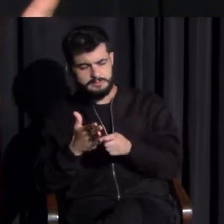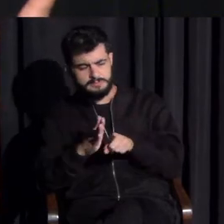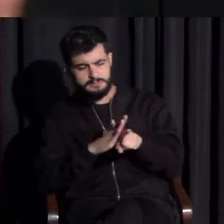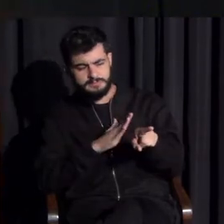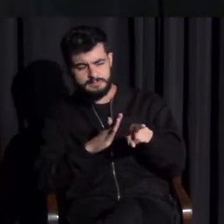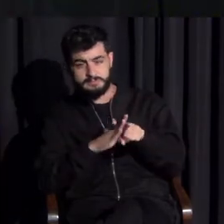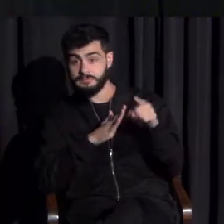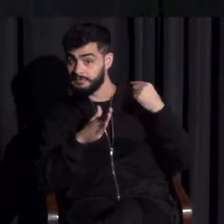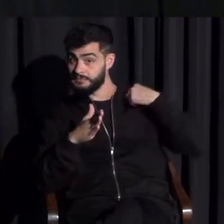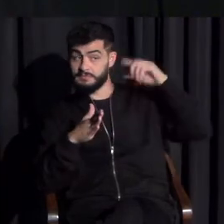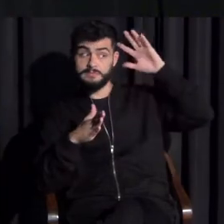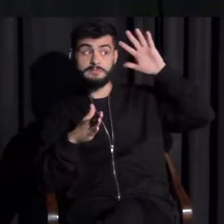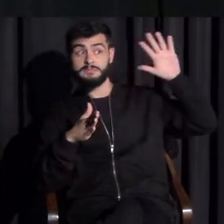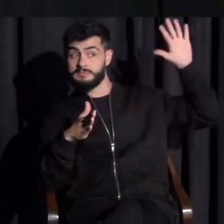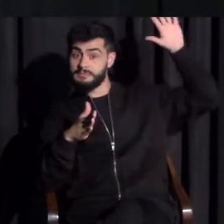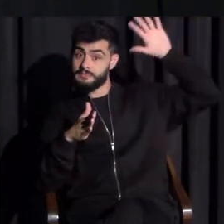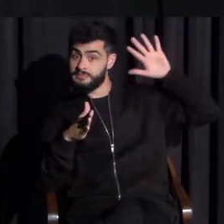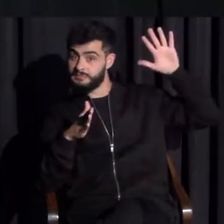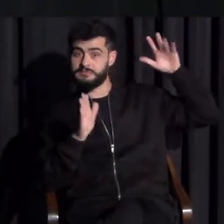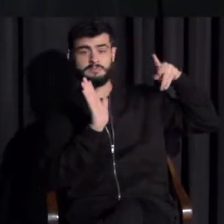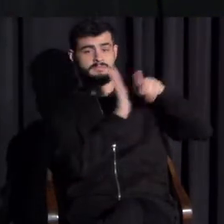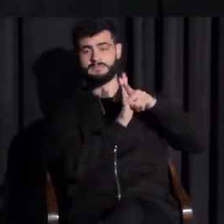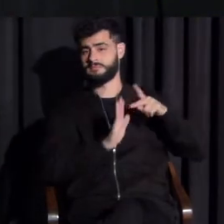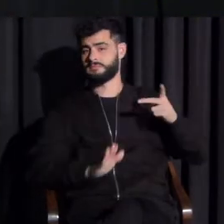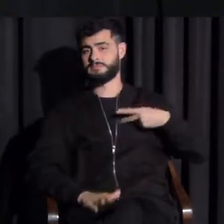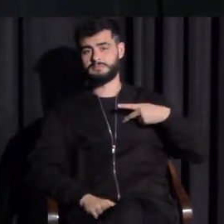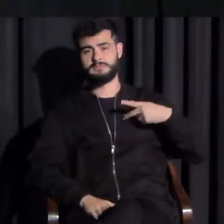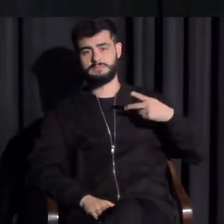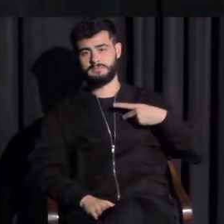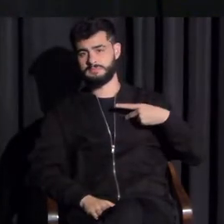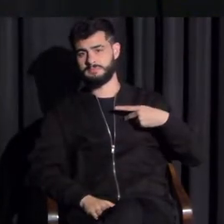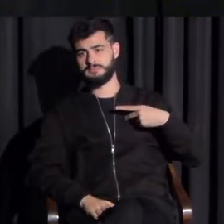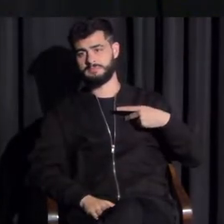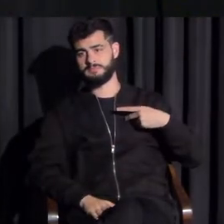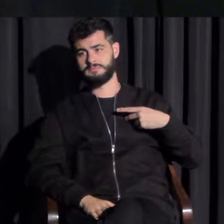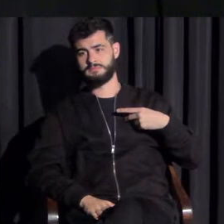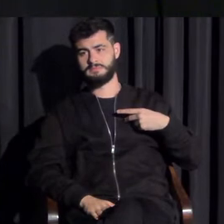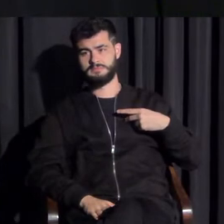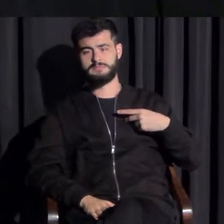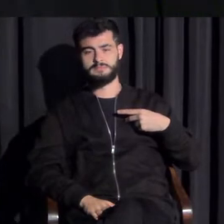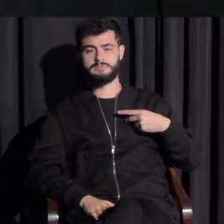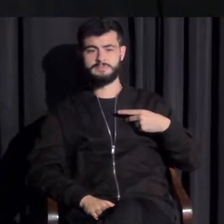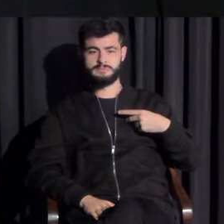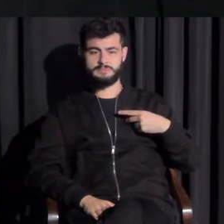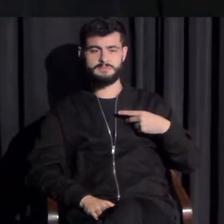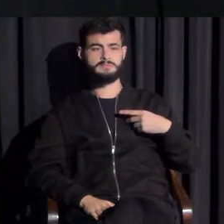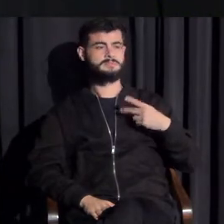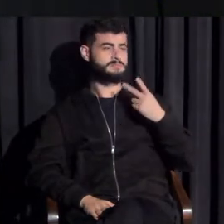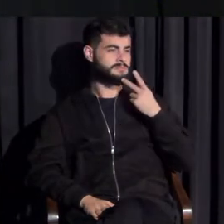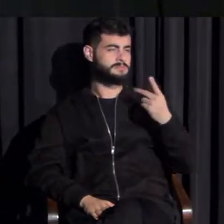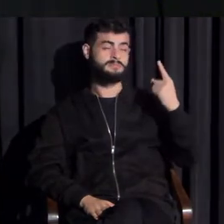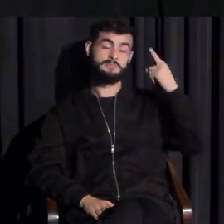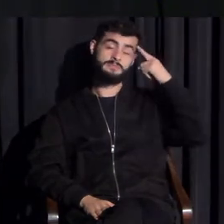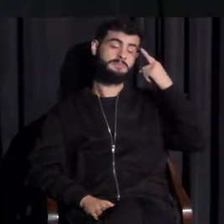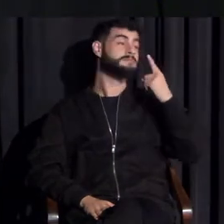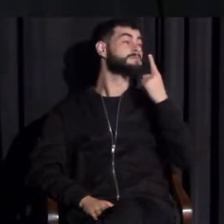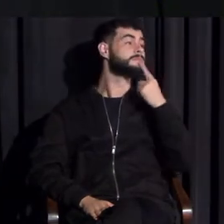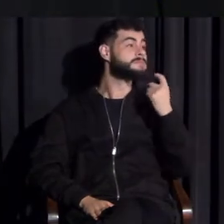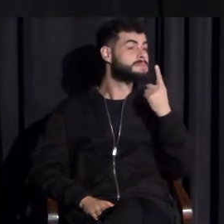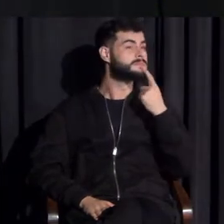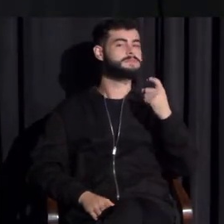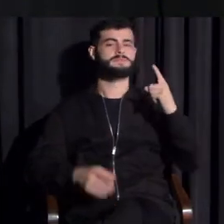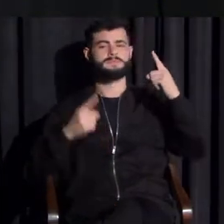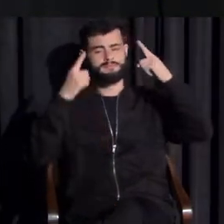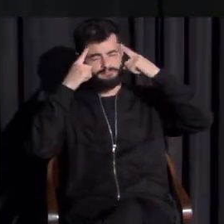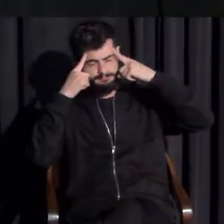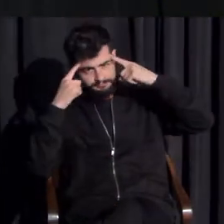representações sobre ele, que pautavam, que eram pautadas pelo sangue, pela violência, pela agressividade, por um monte